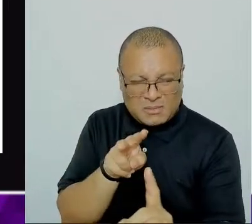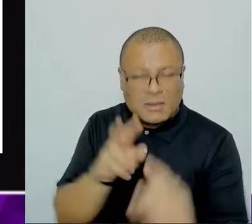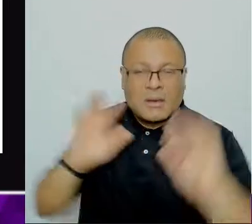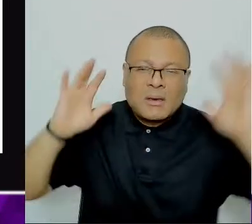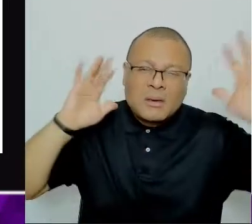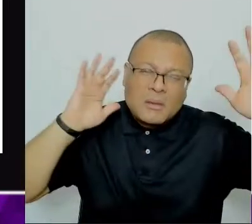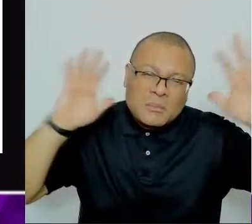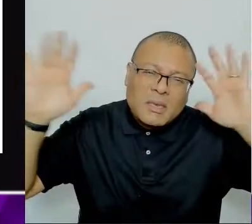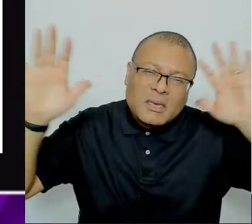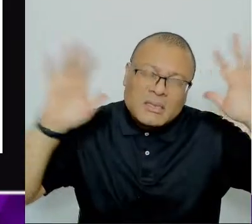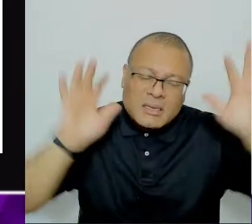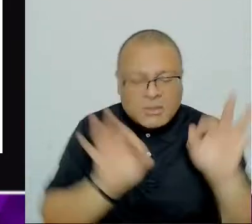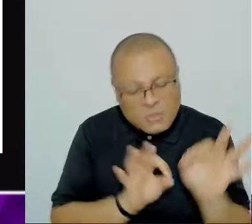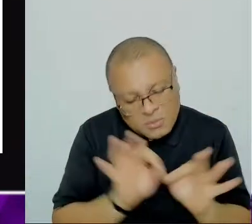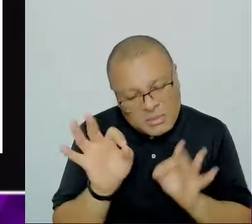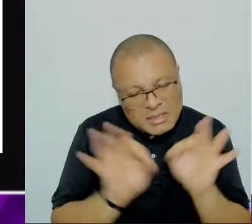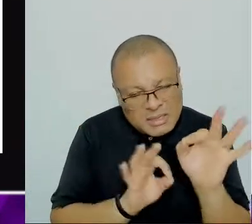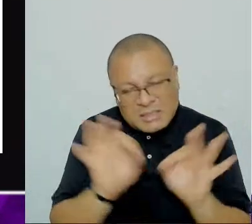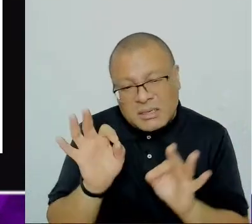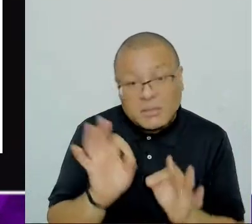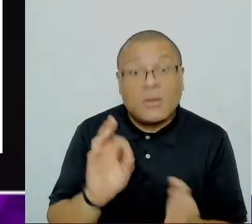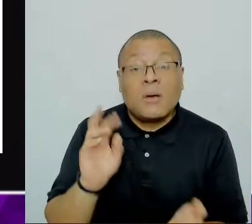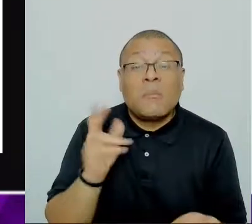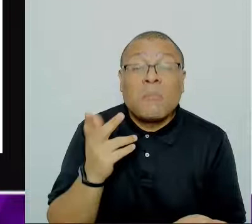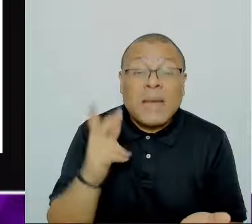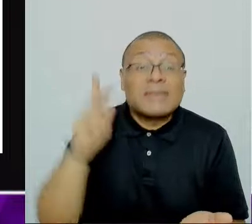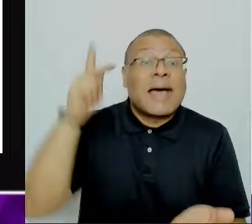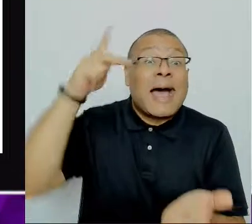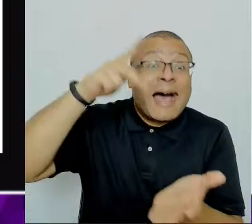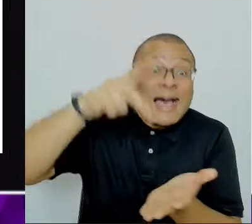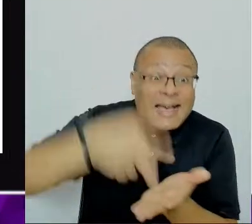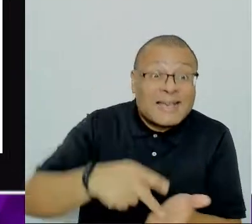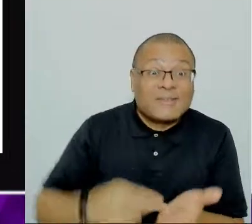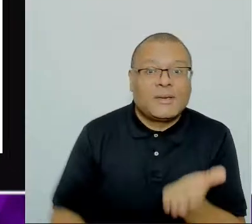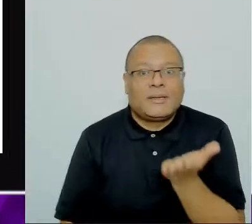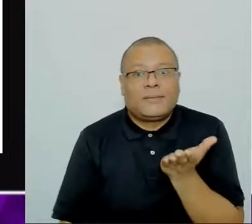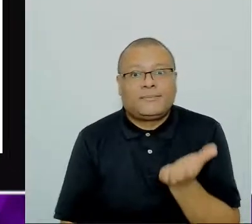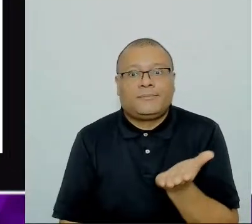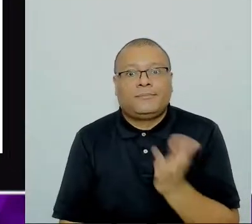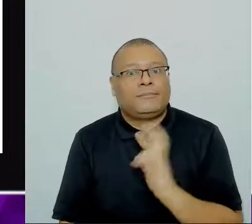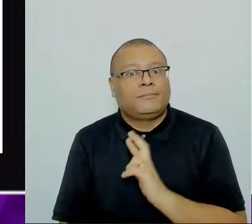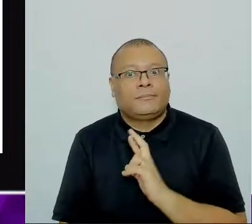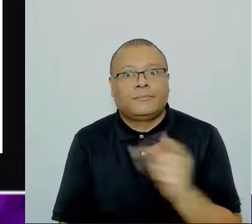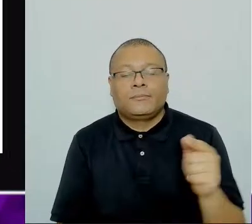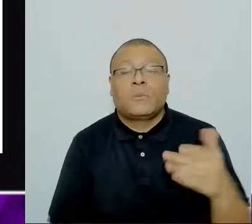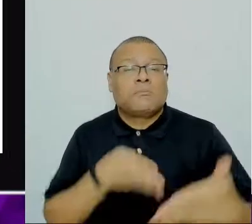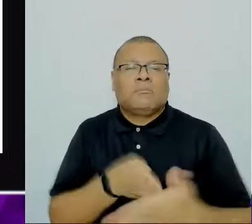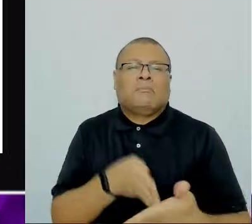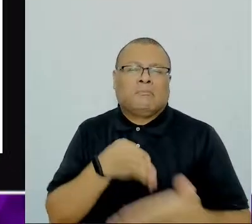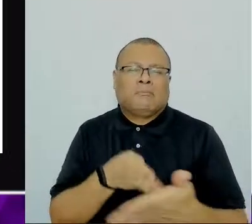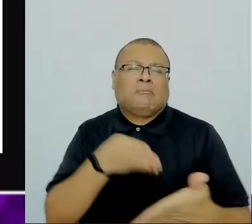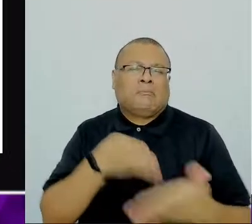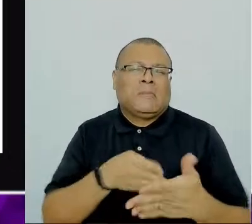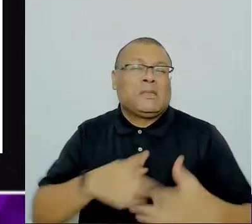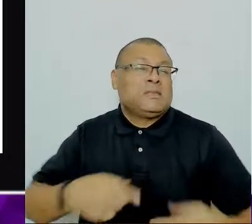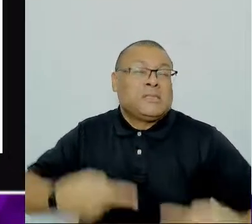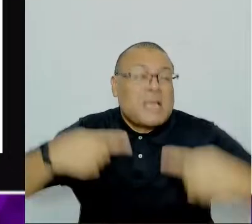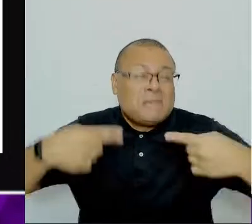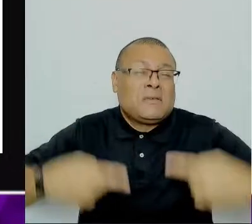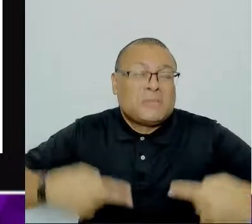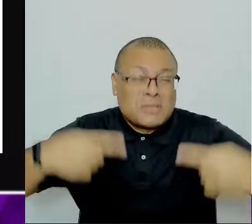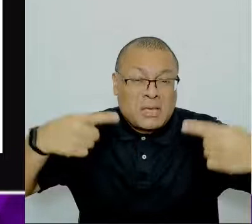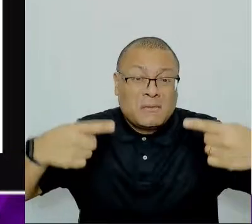algum plano, mas na realidade, a realidade foi dessa outra forma. A gente chega nesse momento de coisas